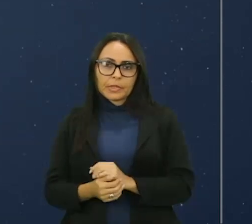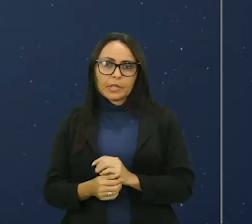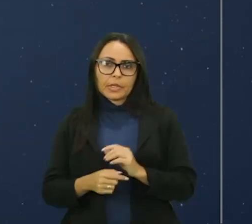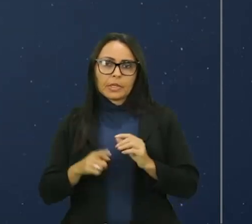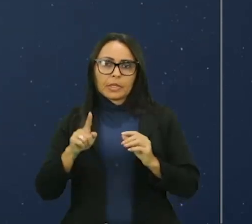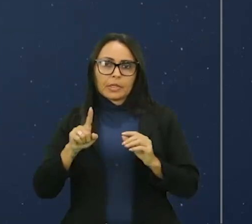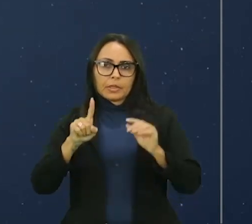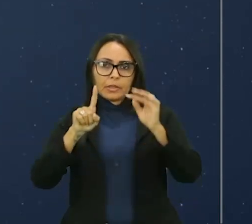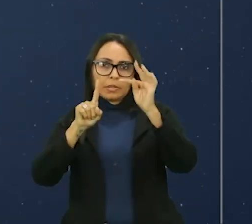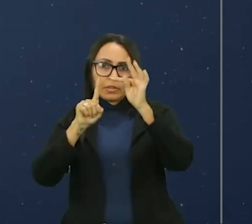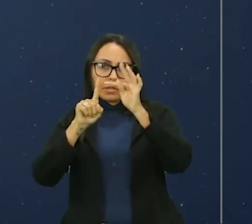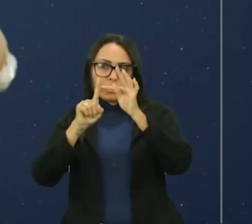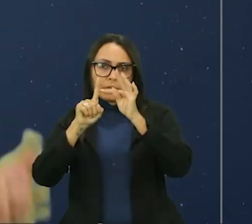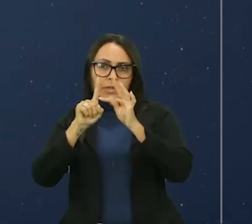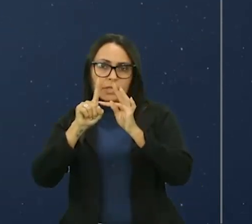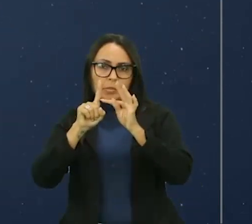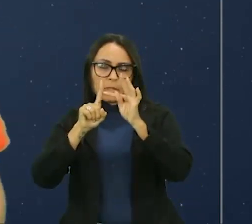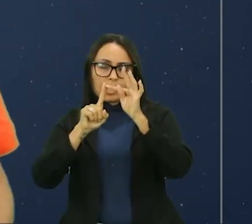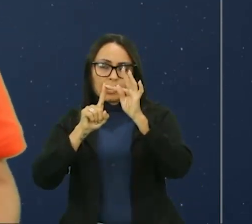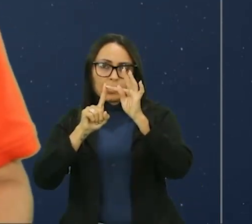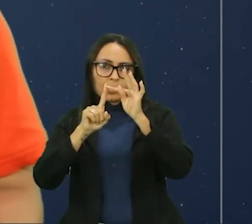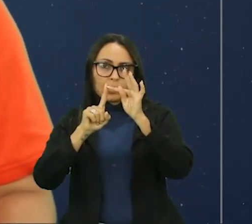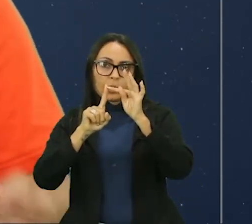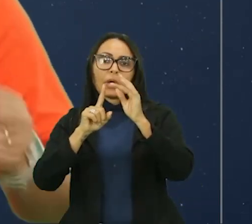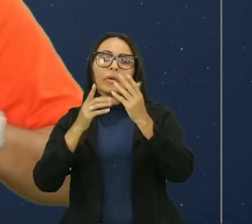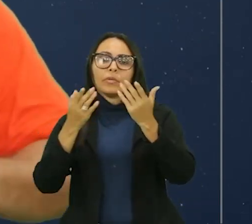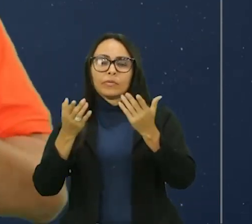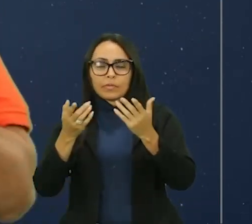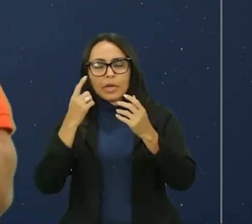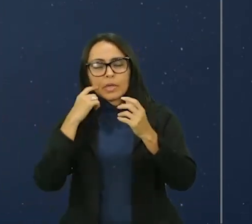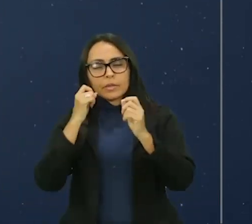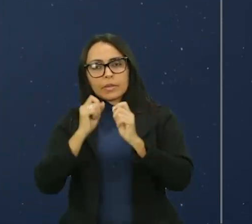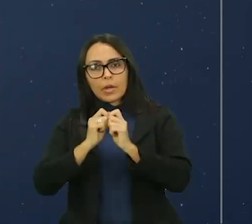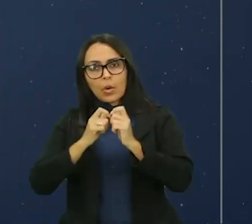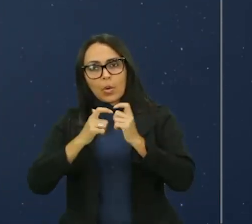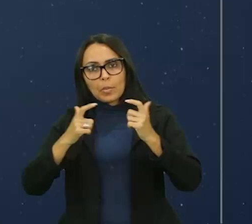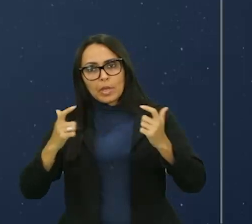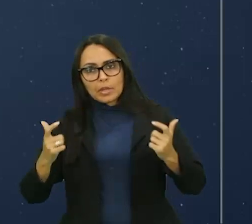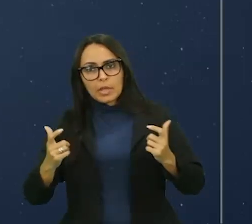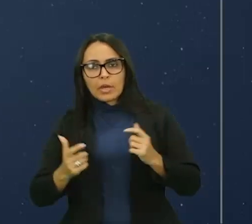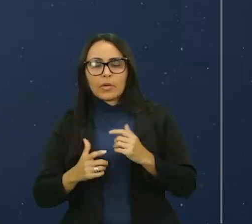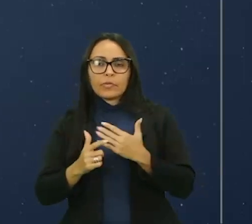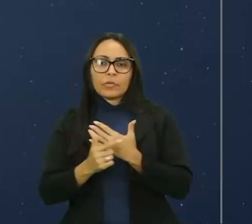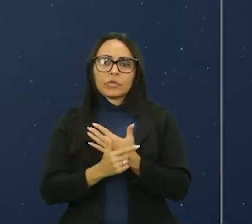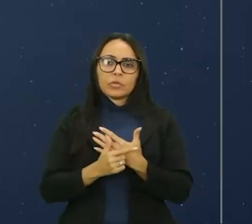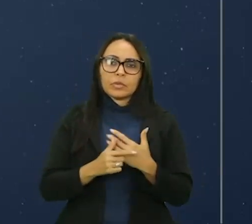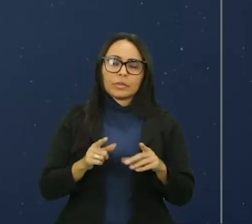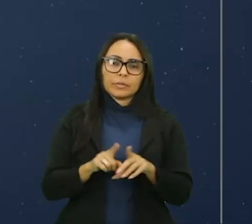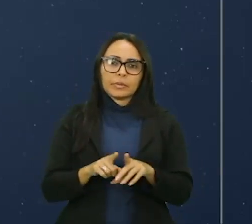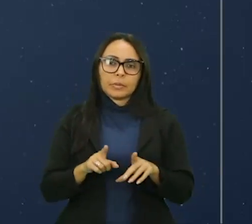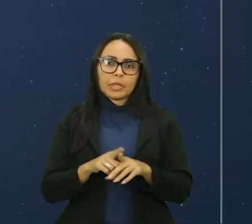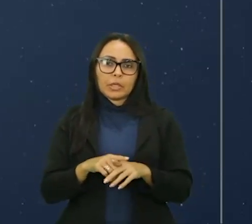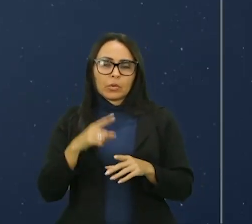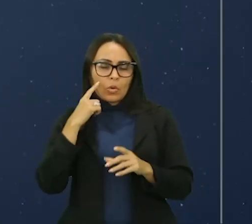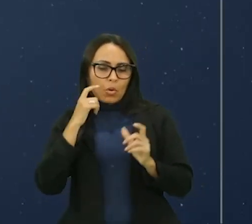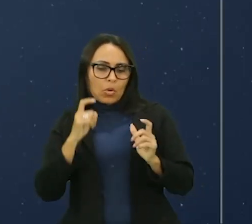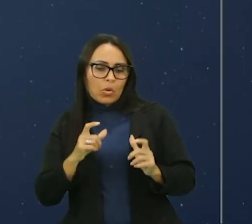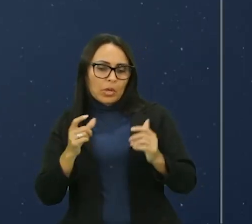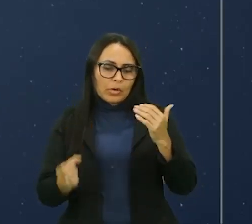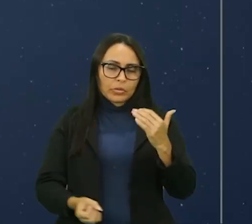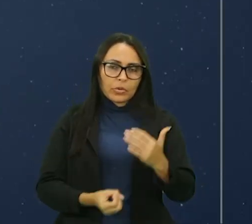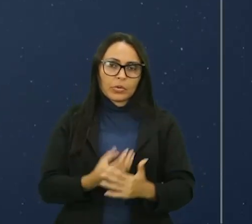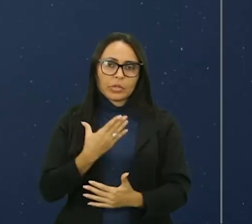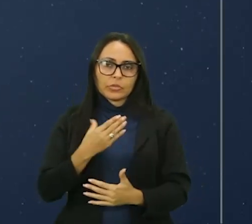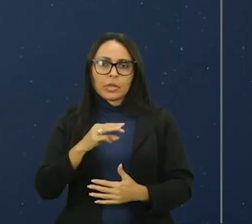ela vai fazer? Ela vai aumentar a temperatura. Isso funciona também com o local de origem da formação da